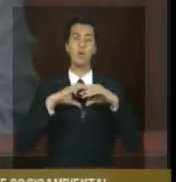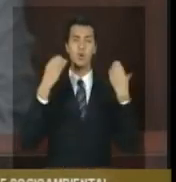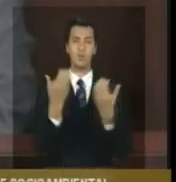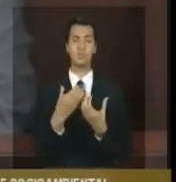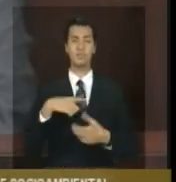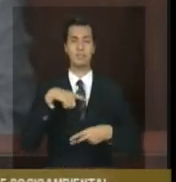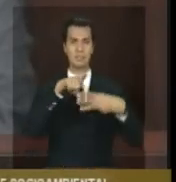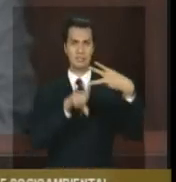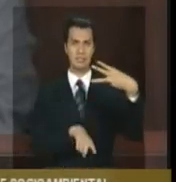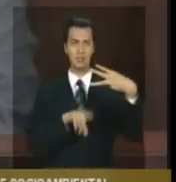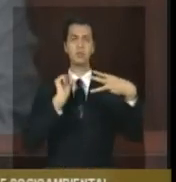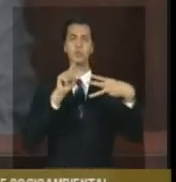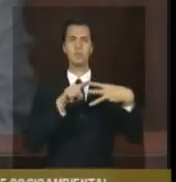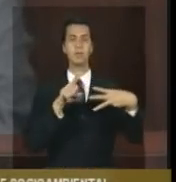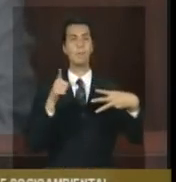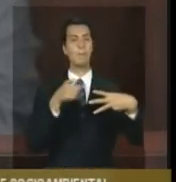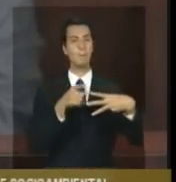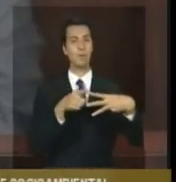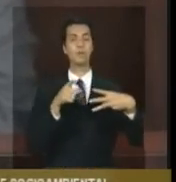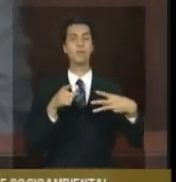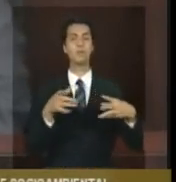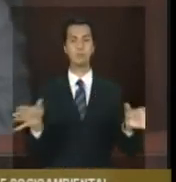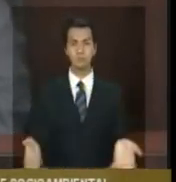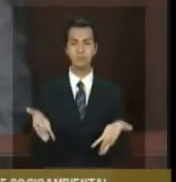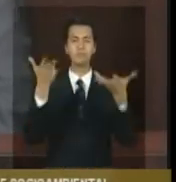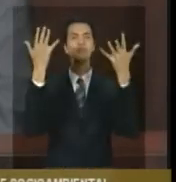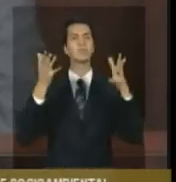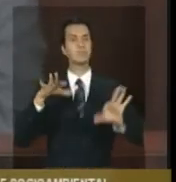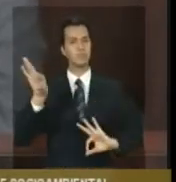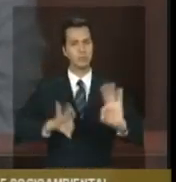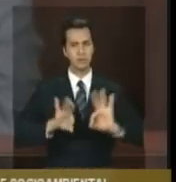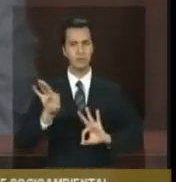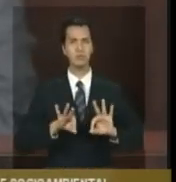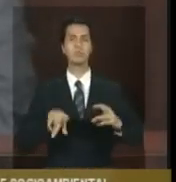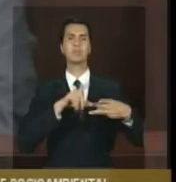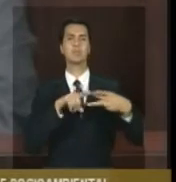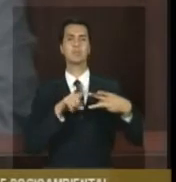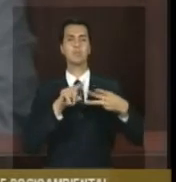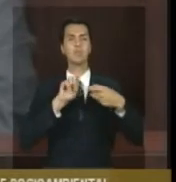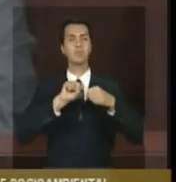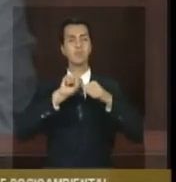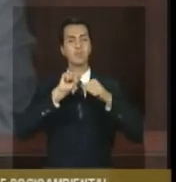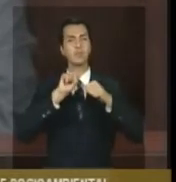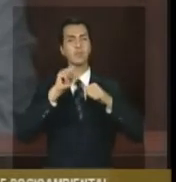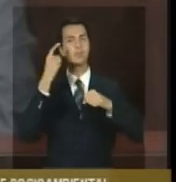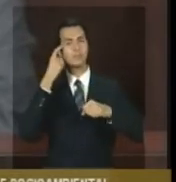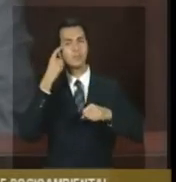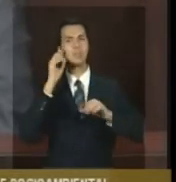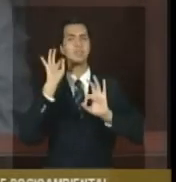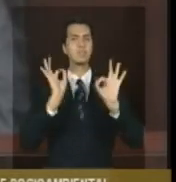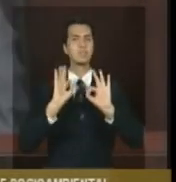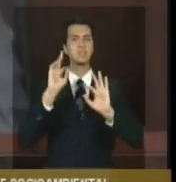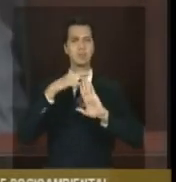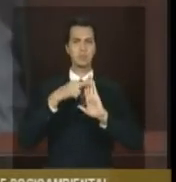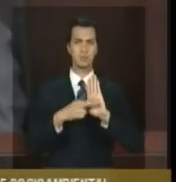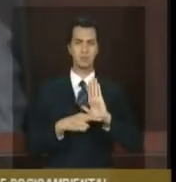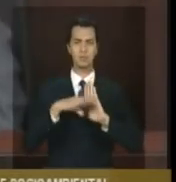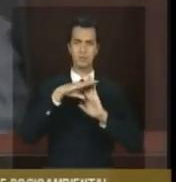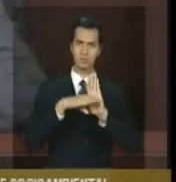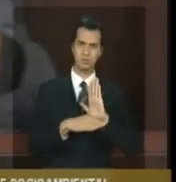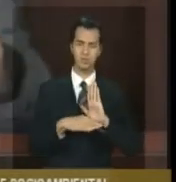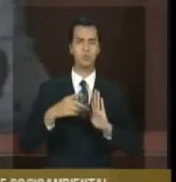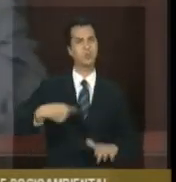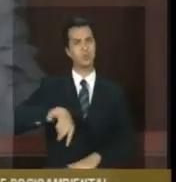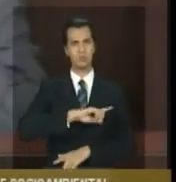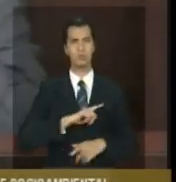de engajamento, de mobilização, de preparação e de formação de posições, que todos nós devemos